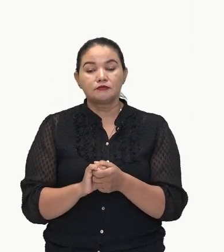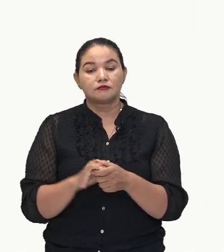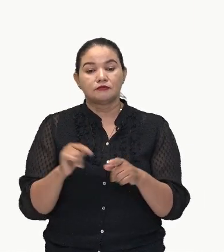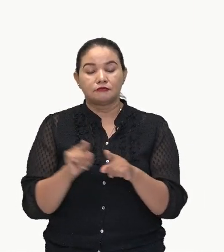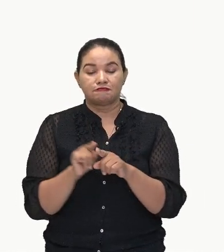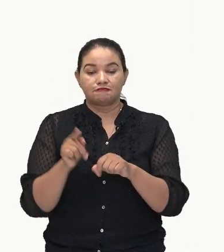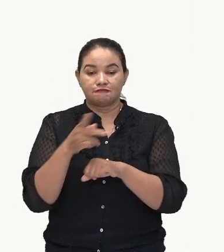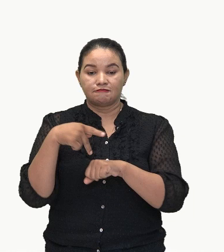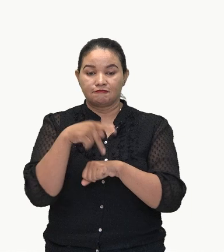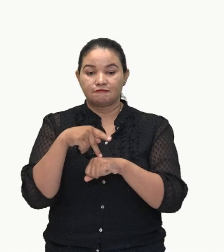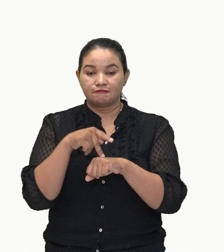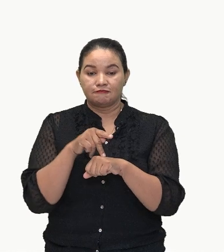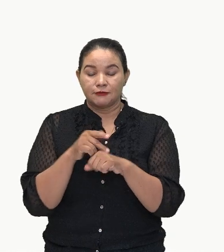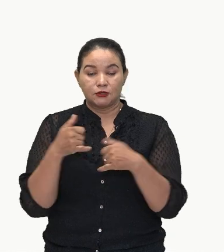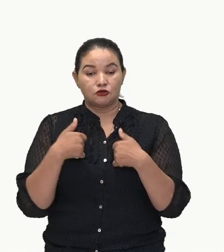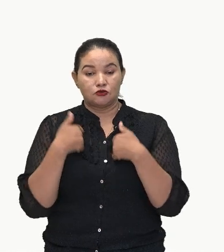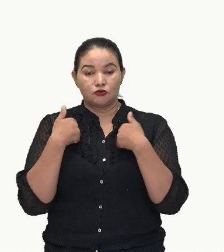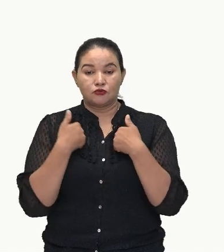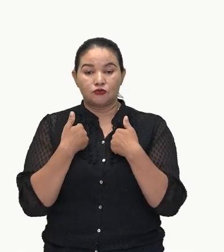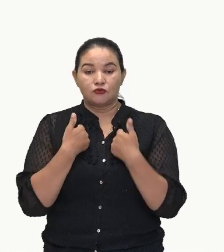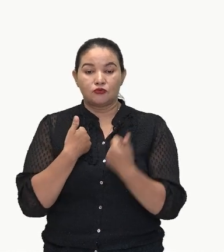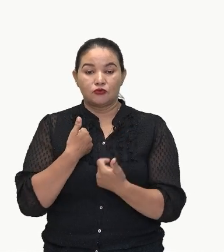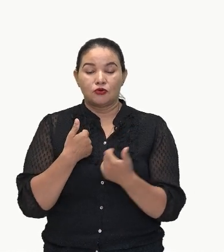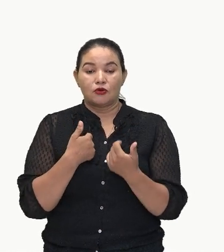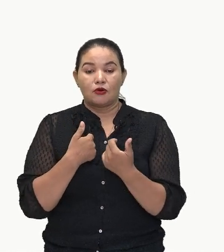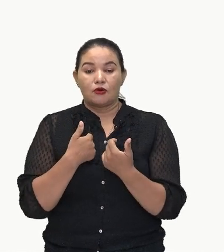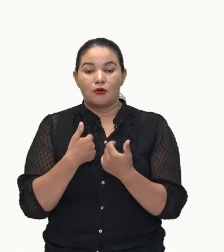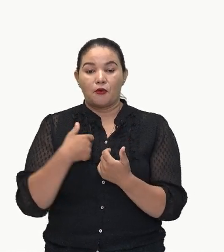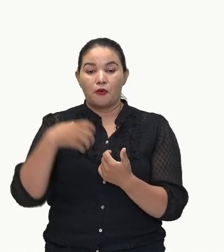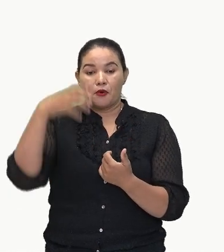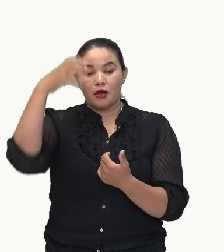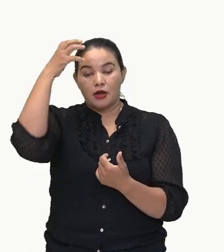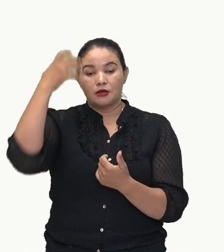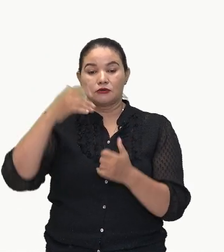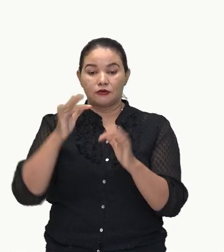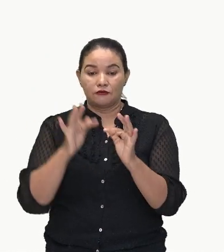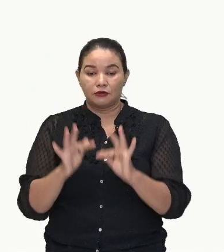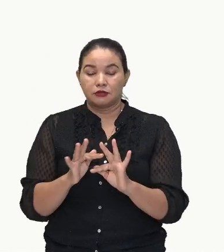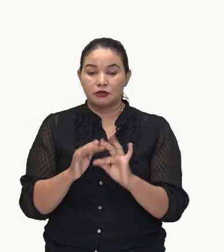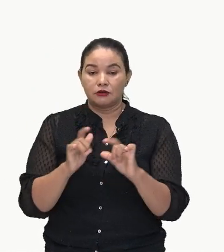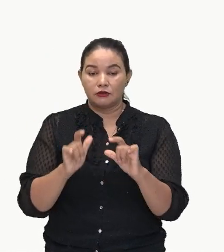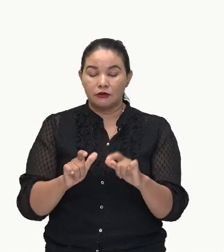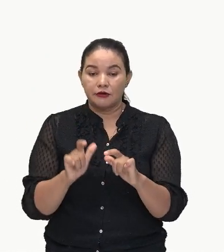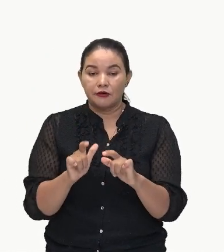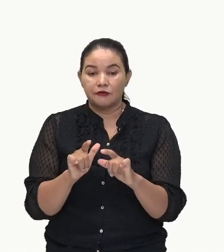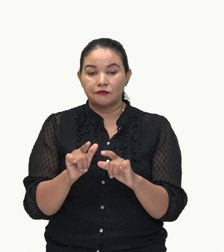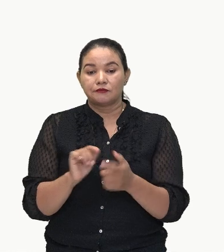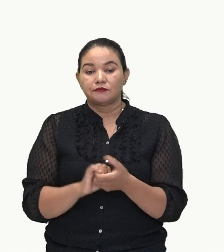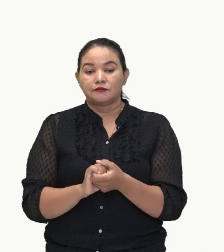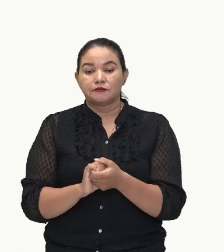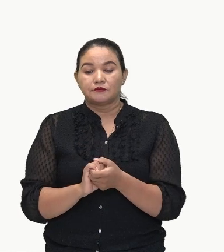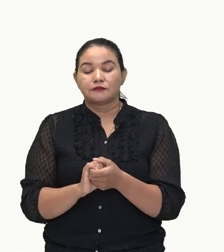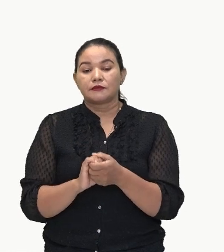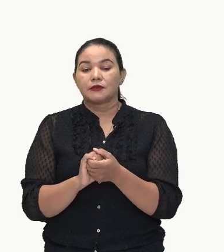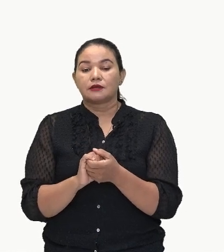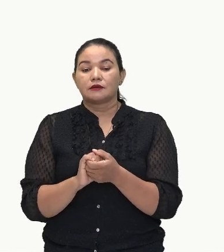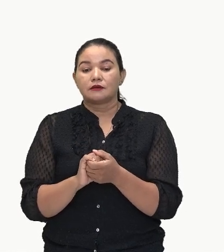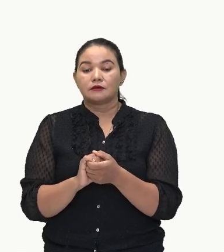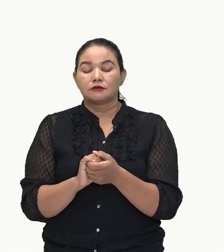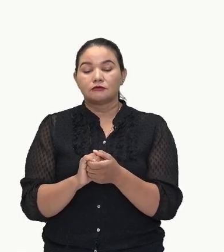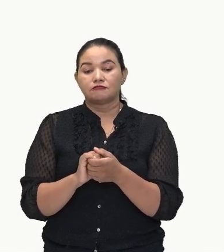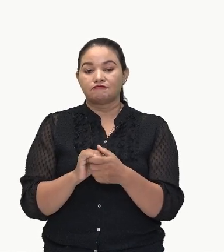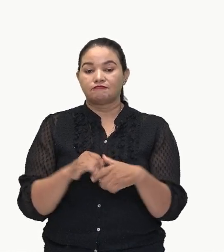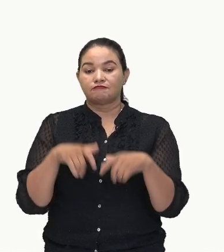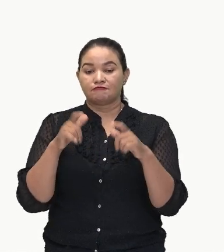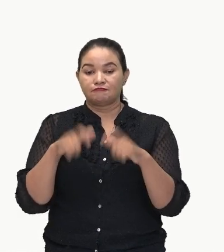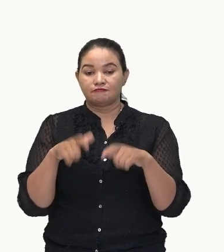de ser chamado de Reino da Felicidade. Ele está ali localizado, encravado nos Himalaias.